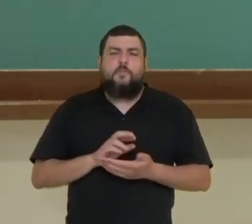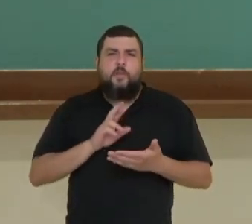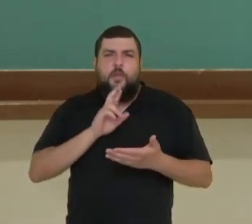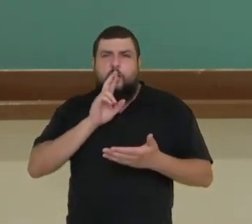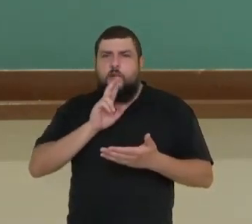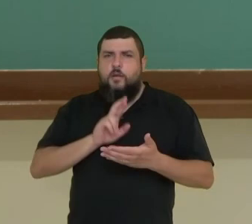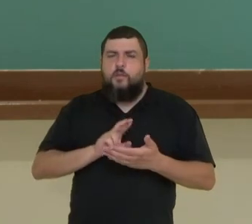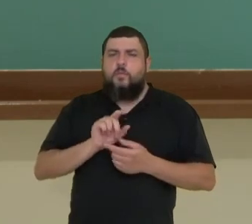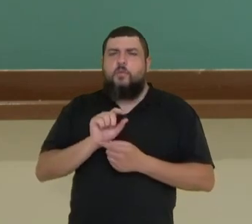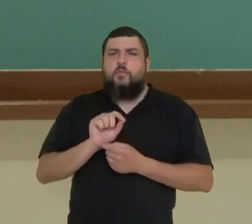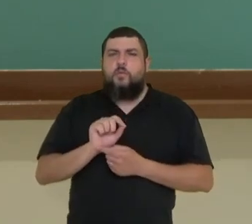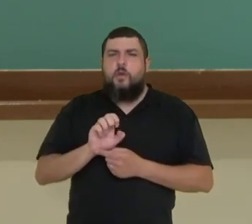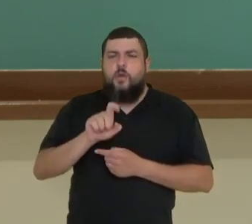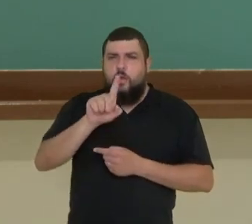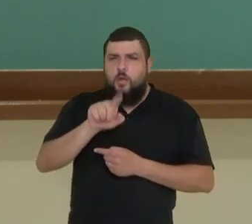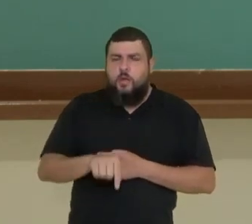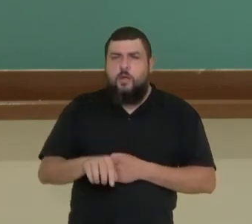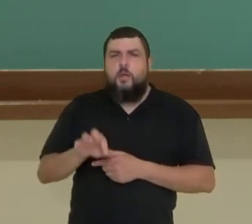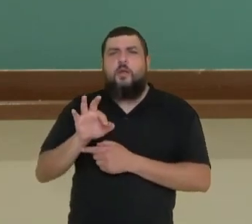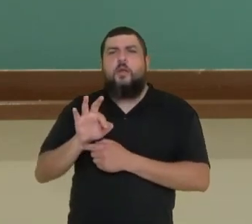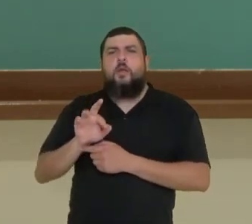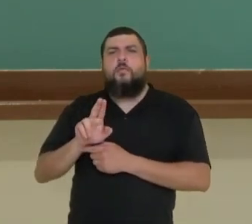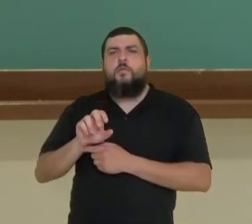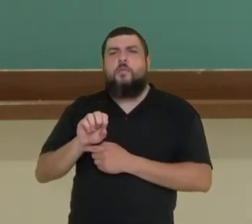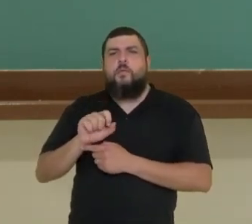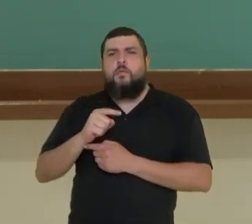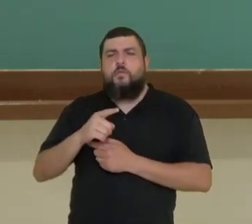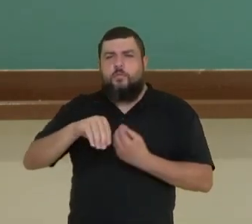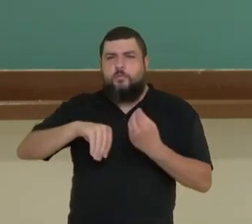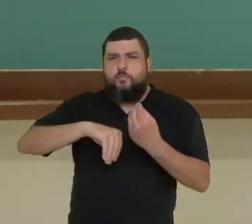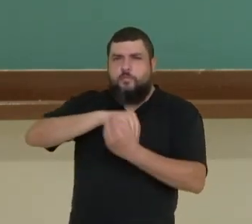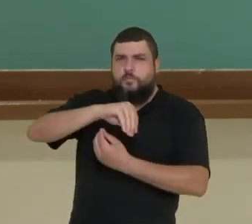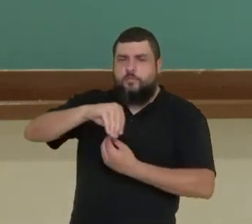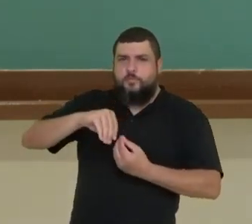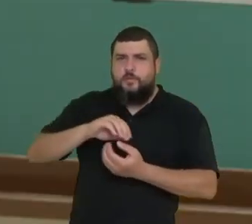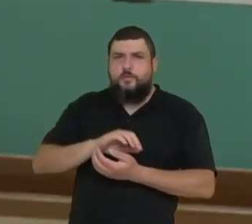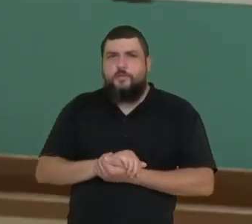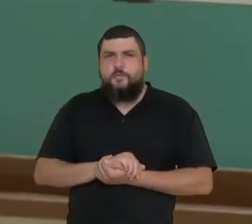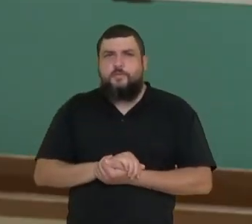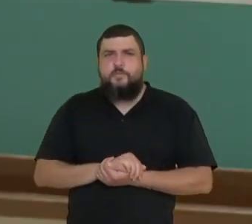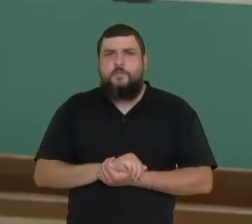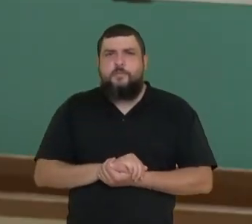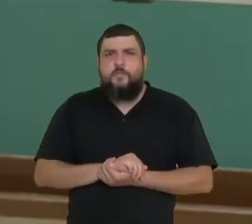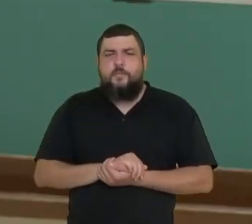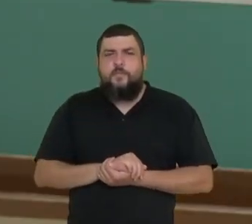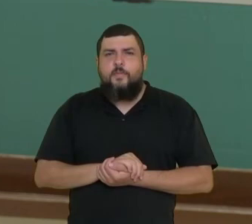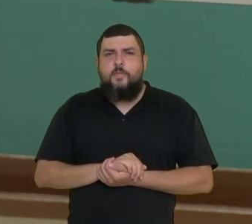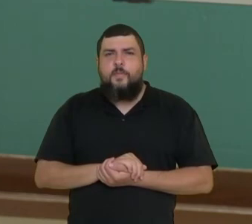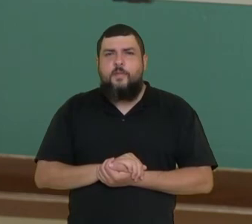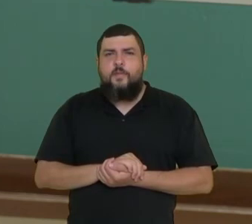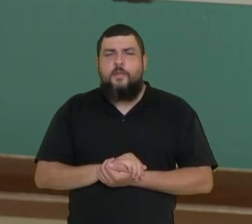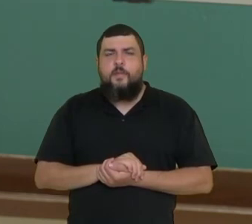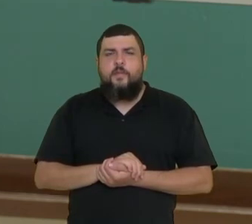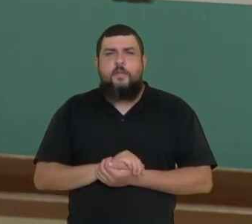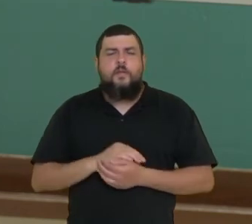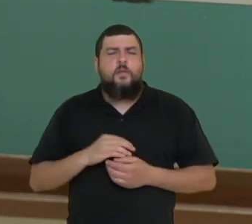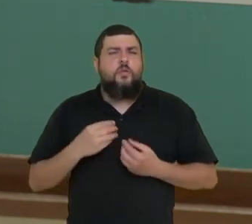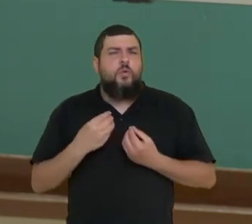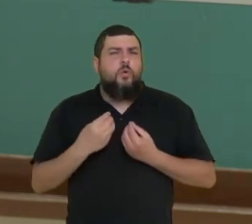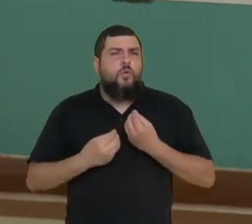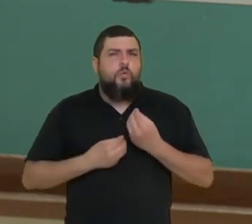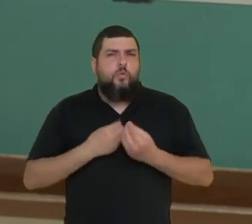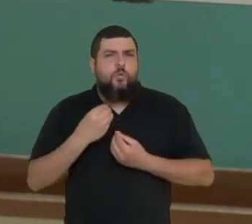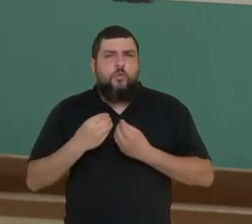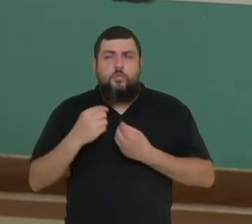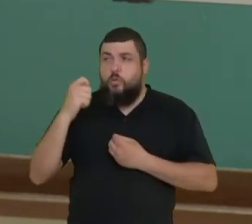a fusão, certo? Olha aqui, em homenagem ao nosso professor Hugo. Veja aqui, ó, como ocorrem as transformações da energia